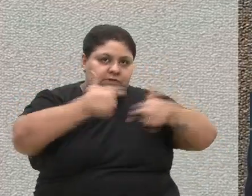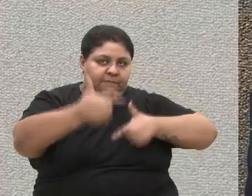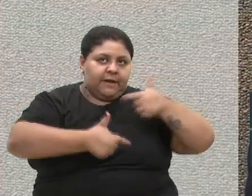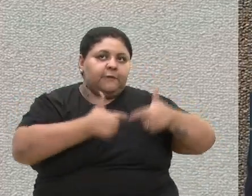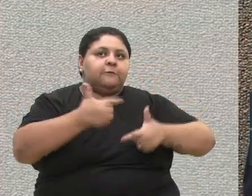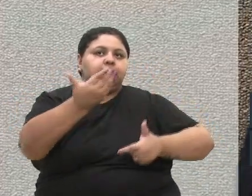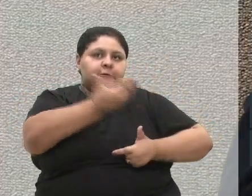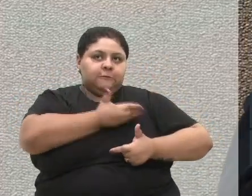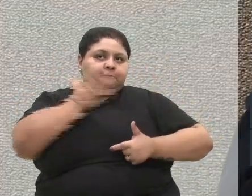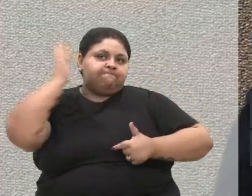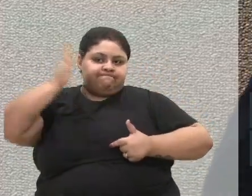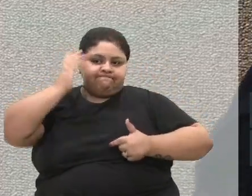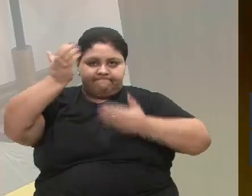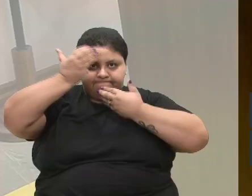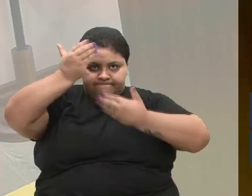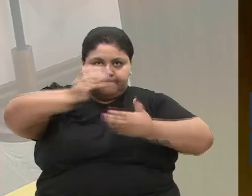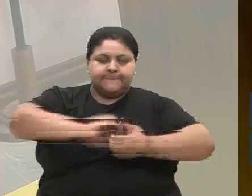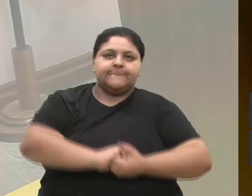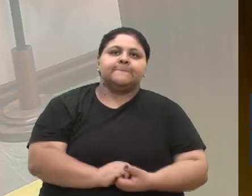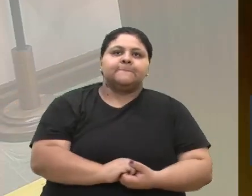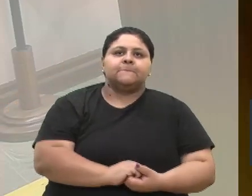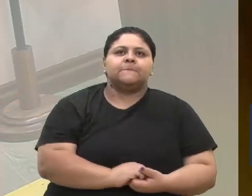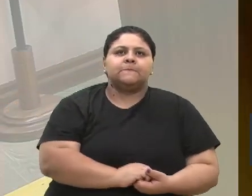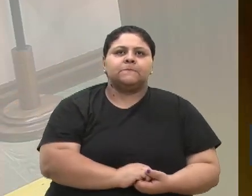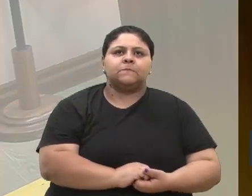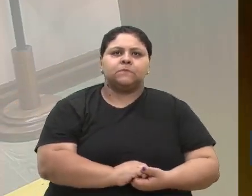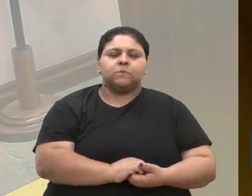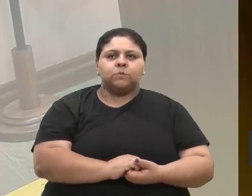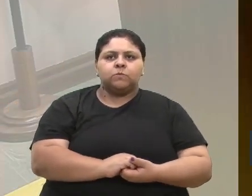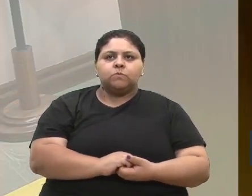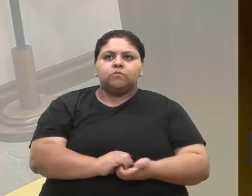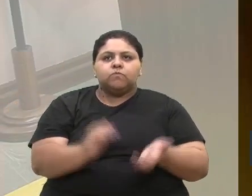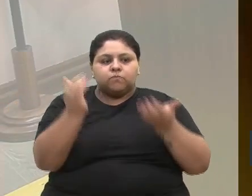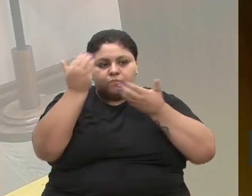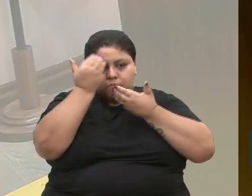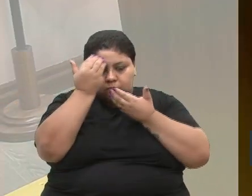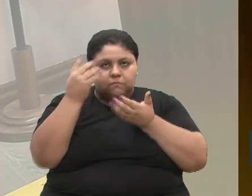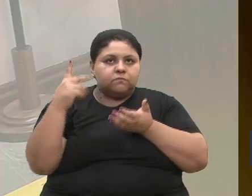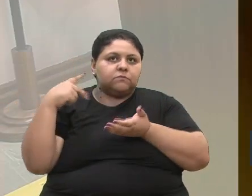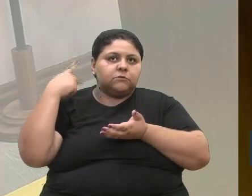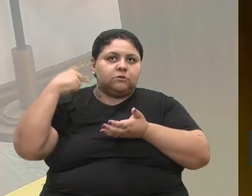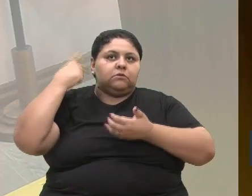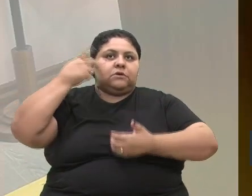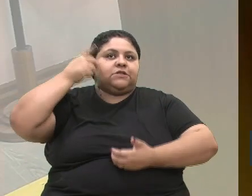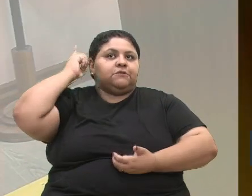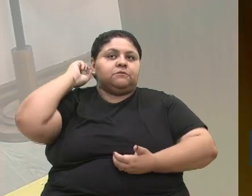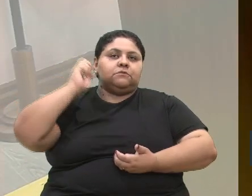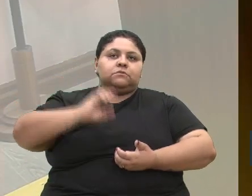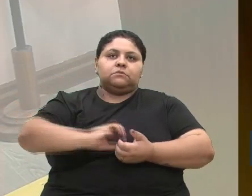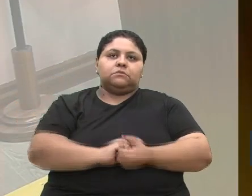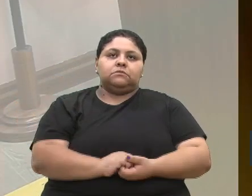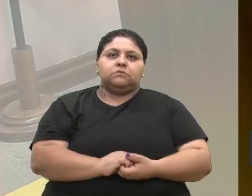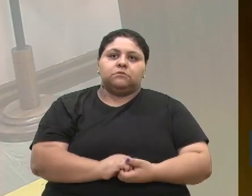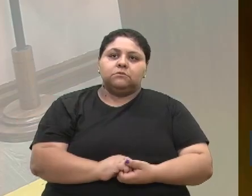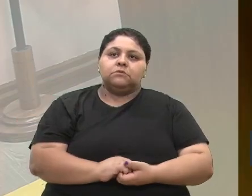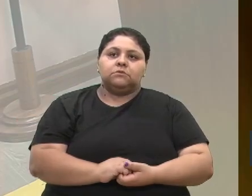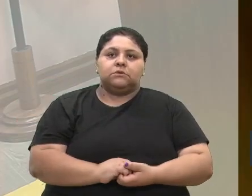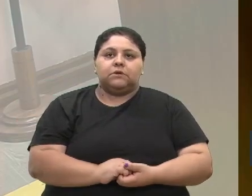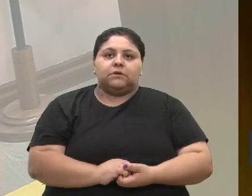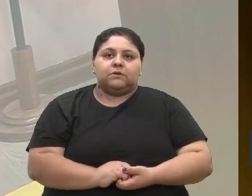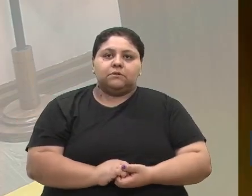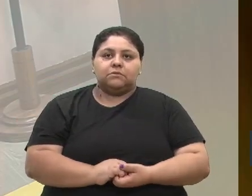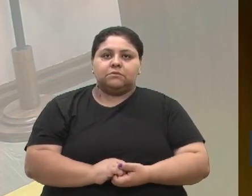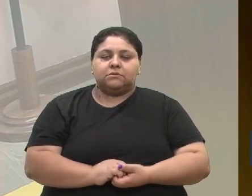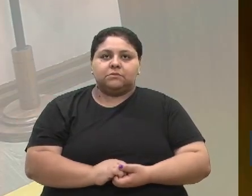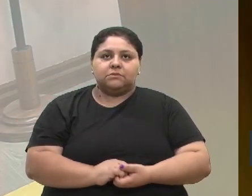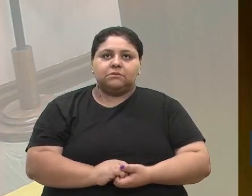nas palestras aí. Obrigado, vereador. Obrigado, vereador Lucas Dil.